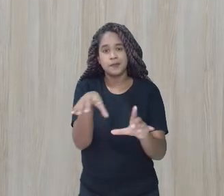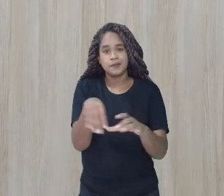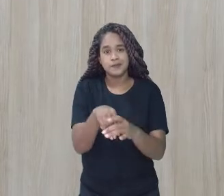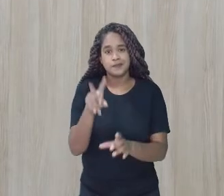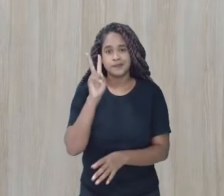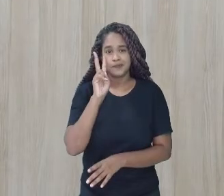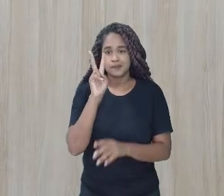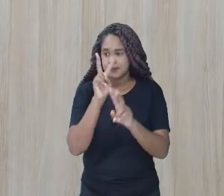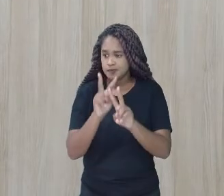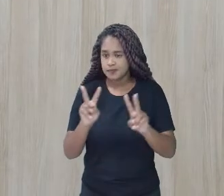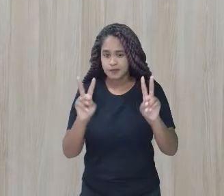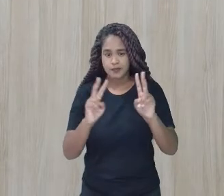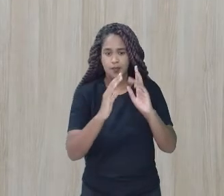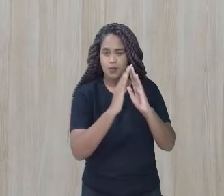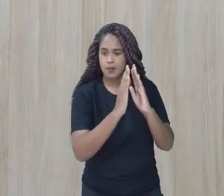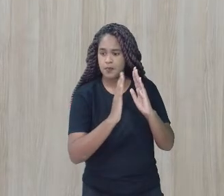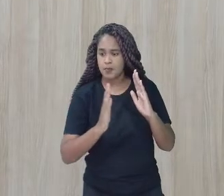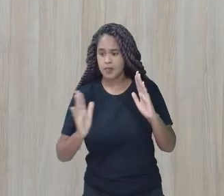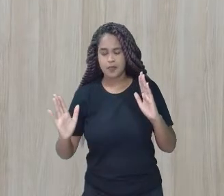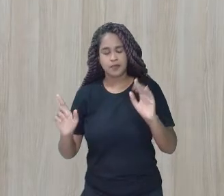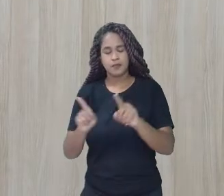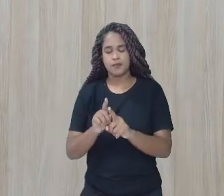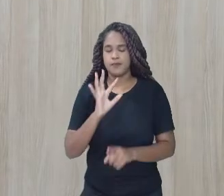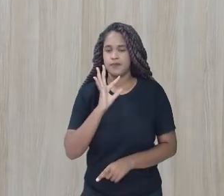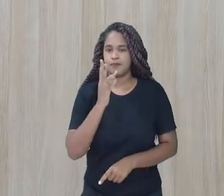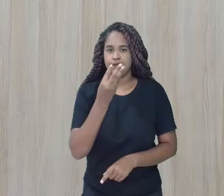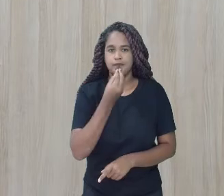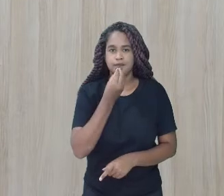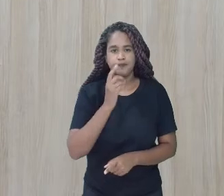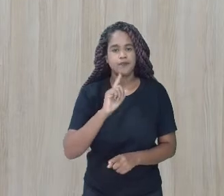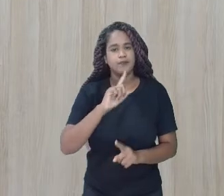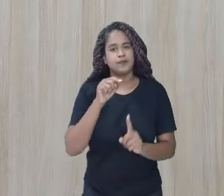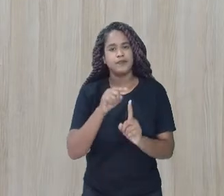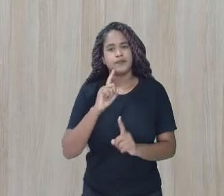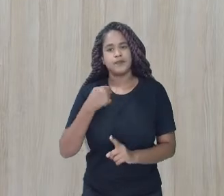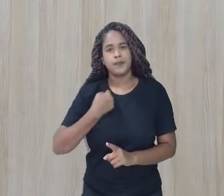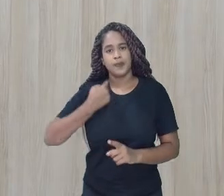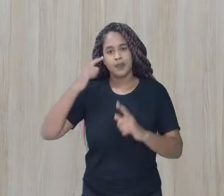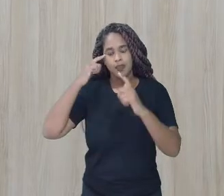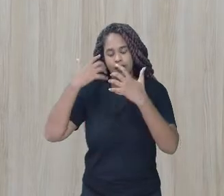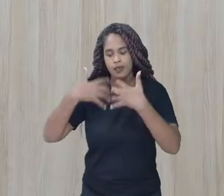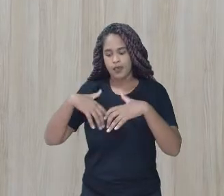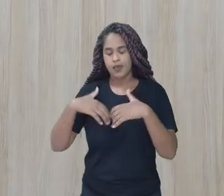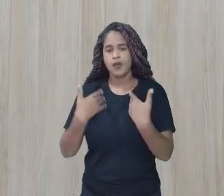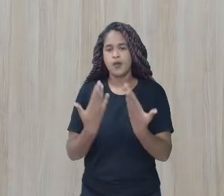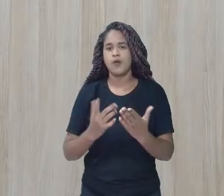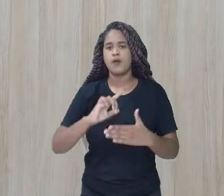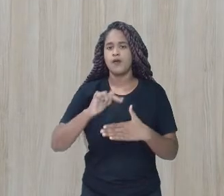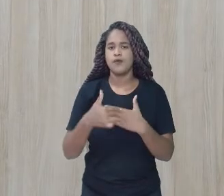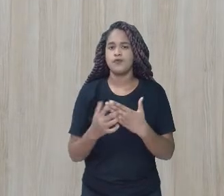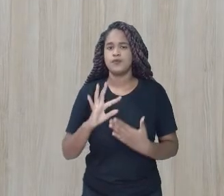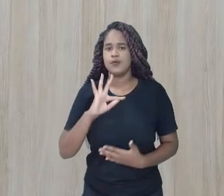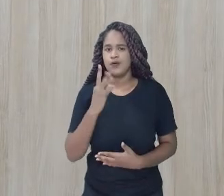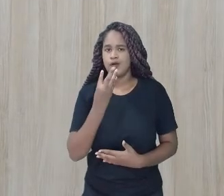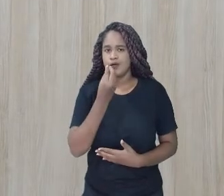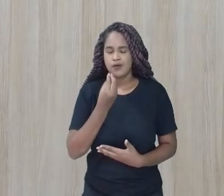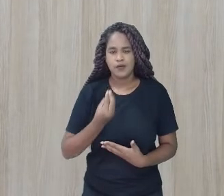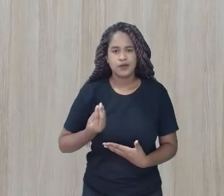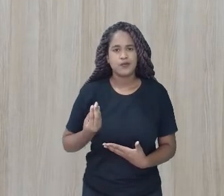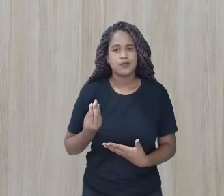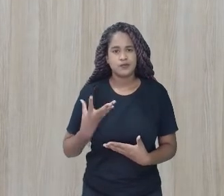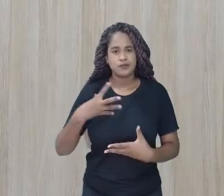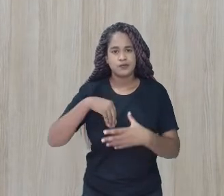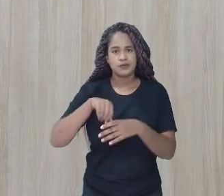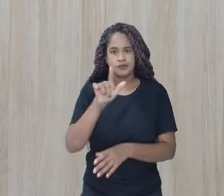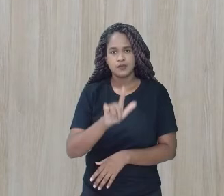de uma biblioteca, diante do conhecimento. Isso faz a gente refletir também qual é o papel do conhecimento para essa